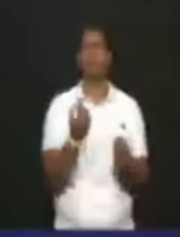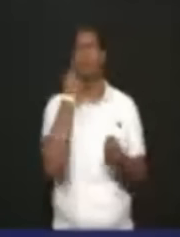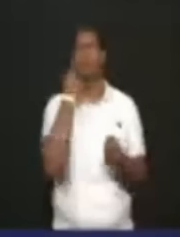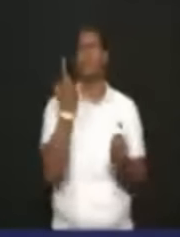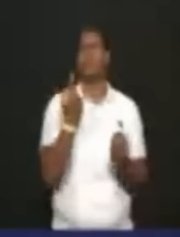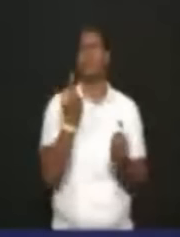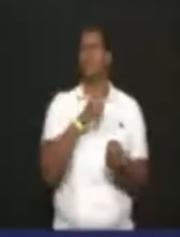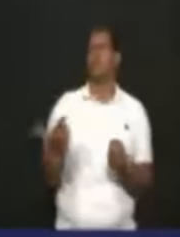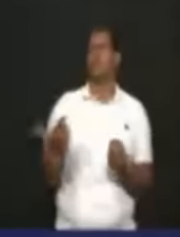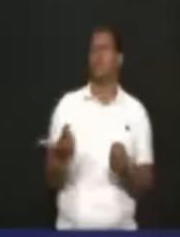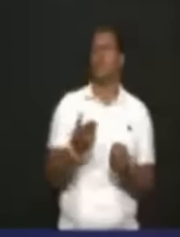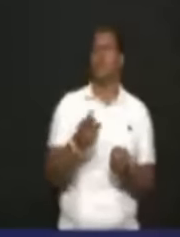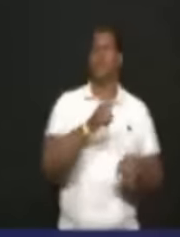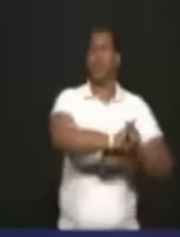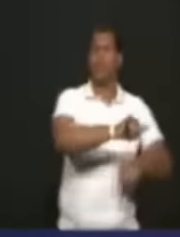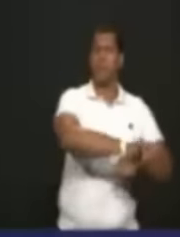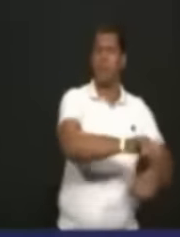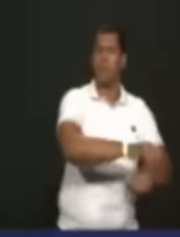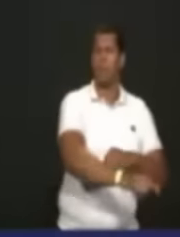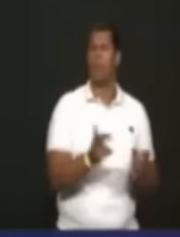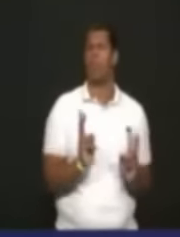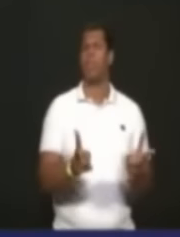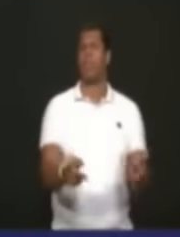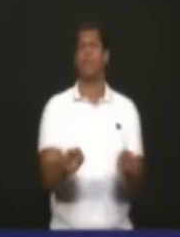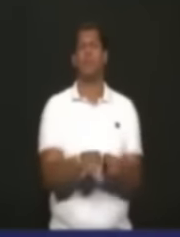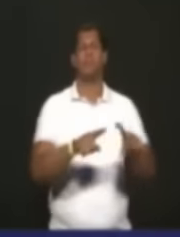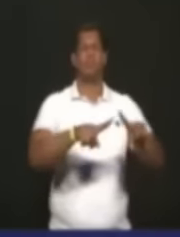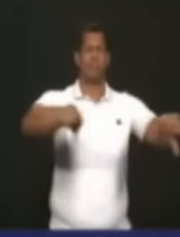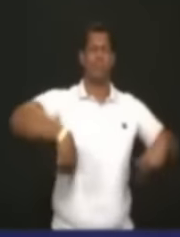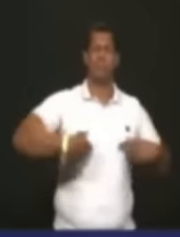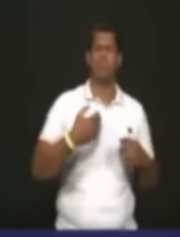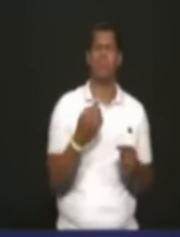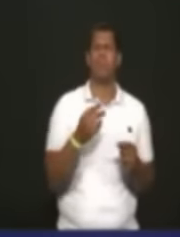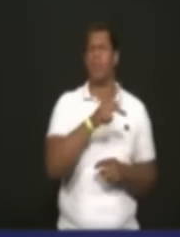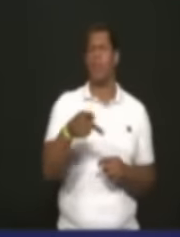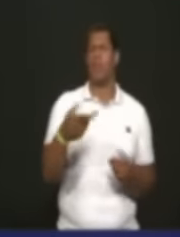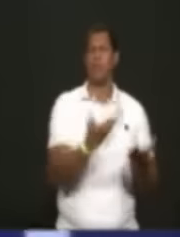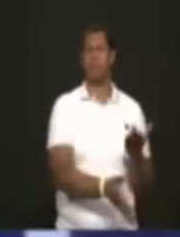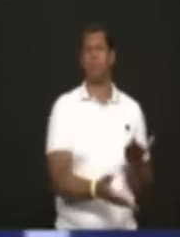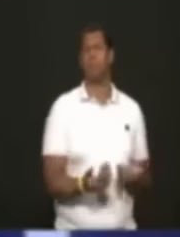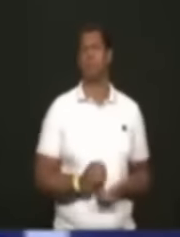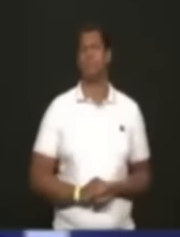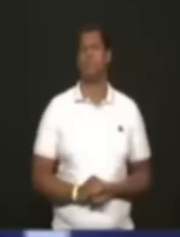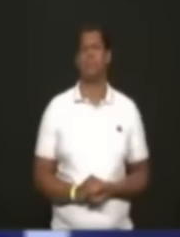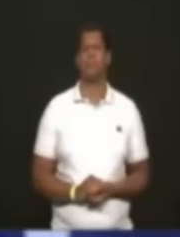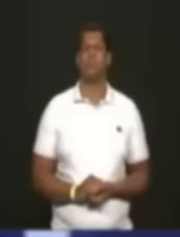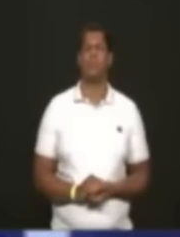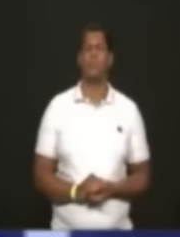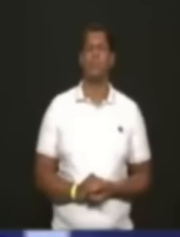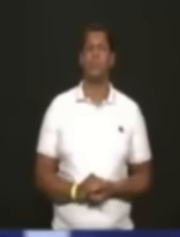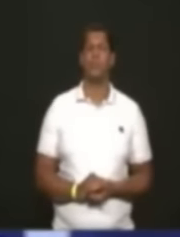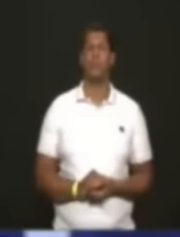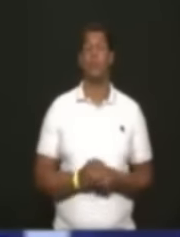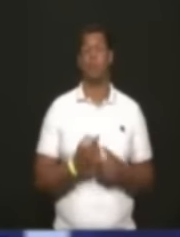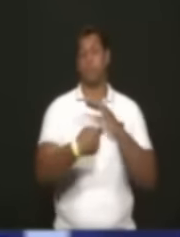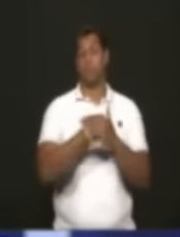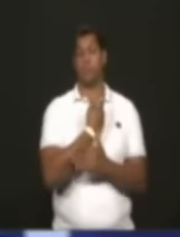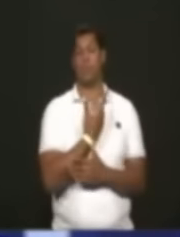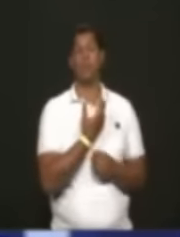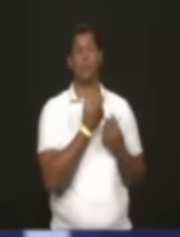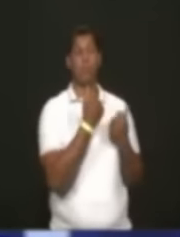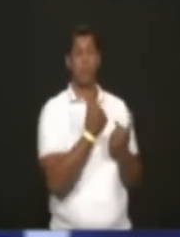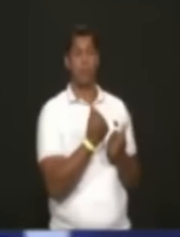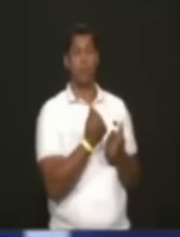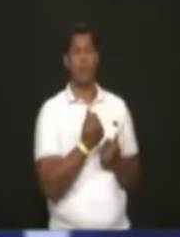não ter os alunos faltando e não ter salas de aula sem professores? Pergunta é minha. E